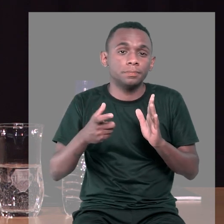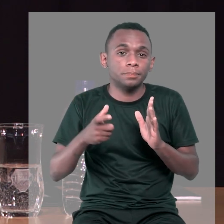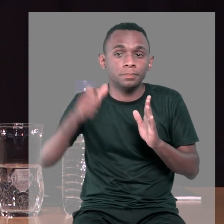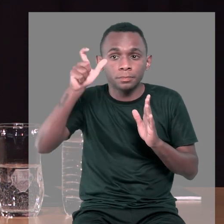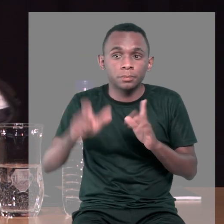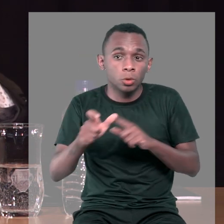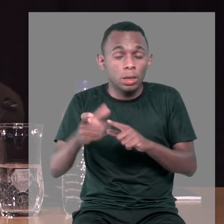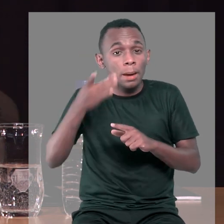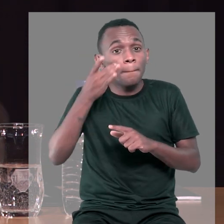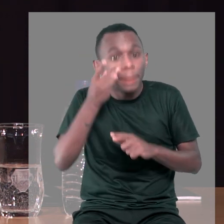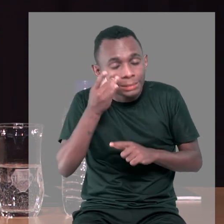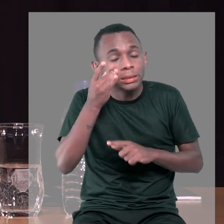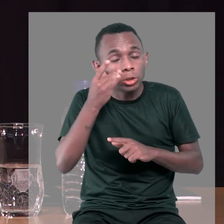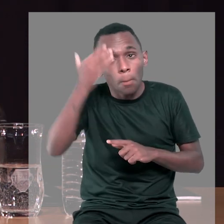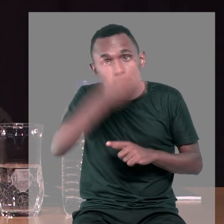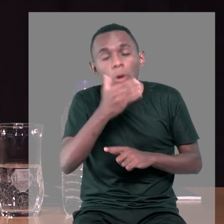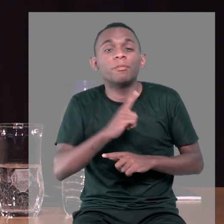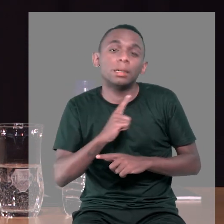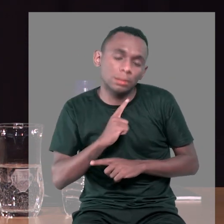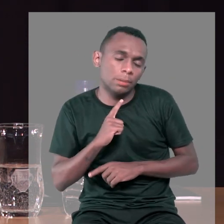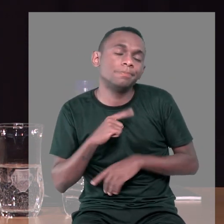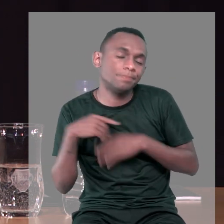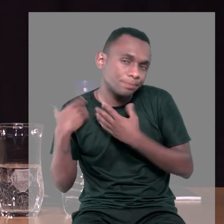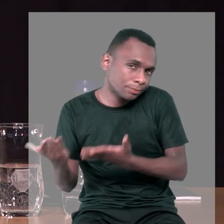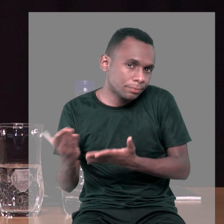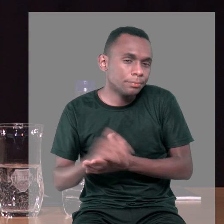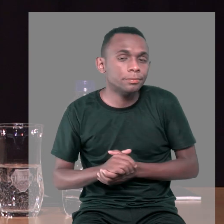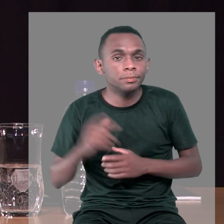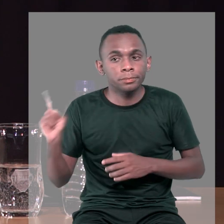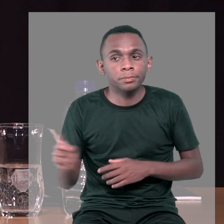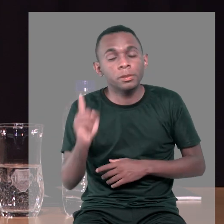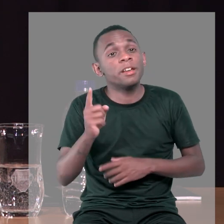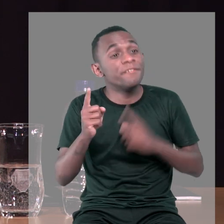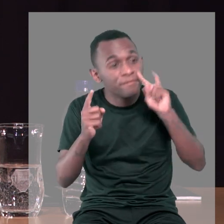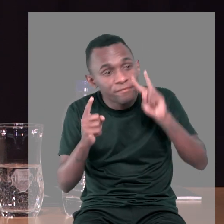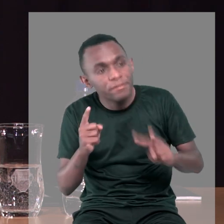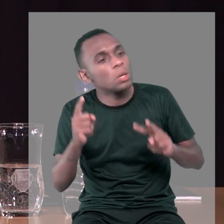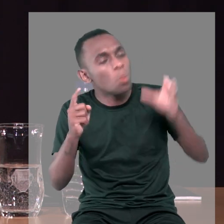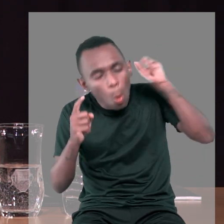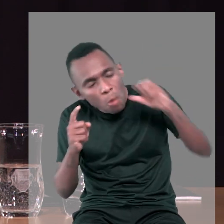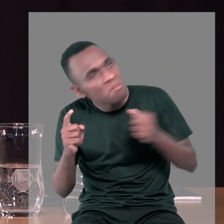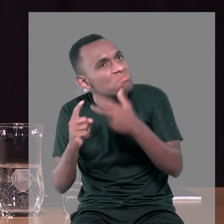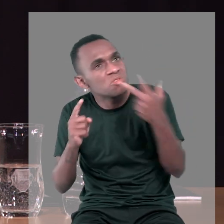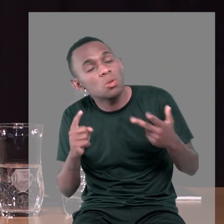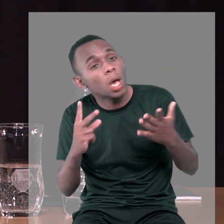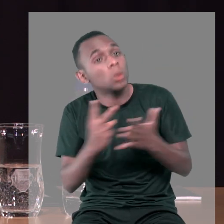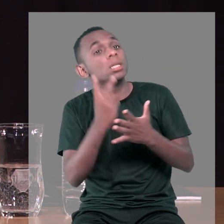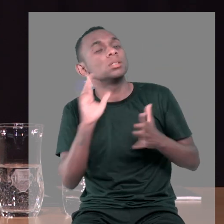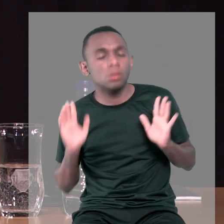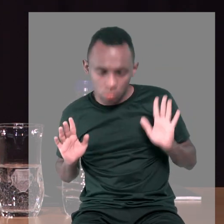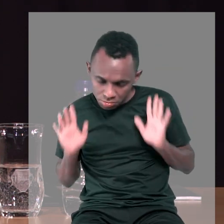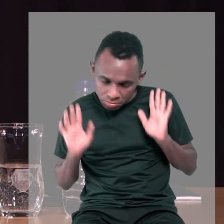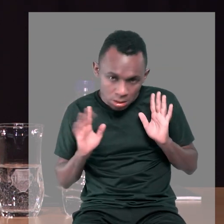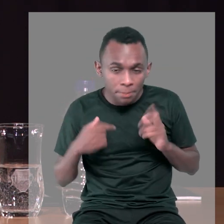da partilha de uma experiência comum. Pois que sem esse segundo elemento, essa